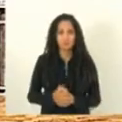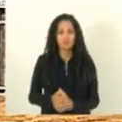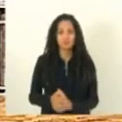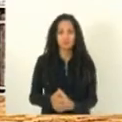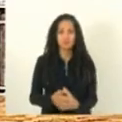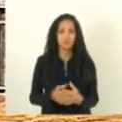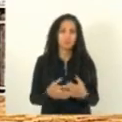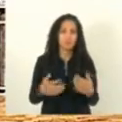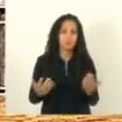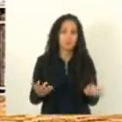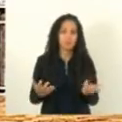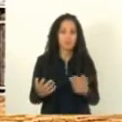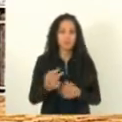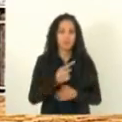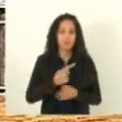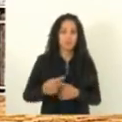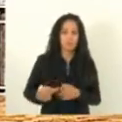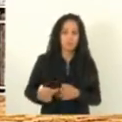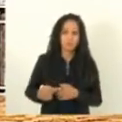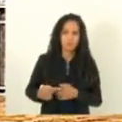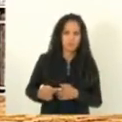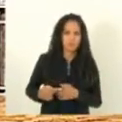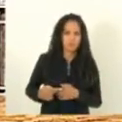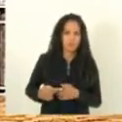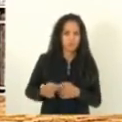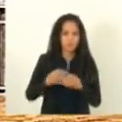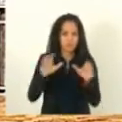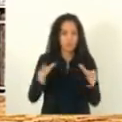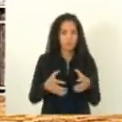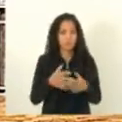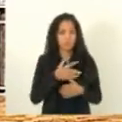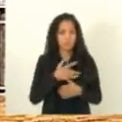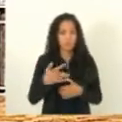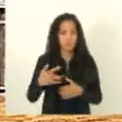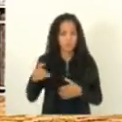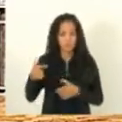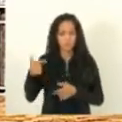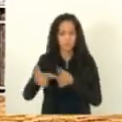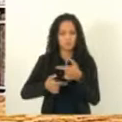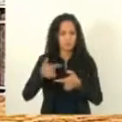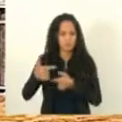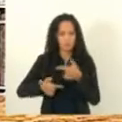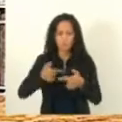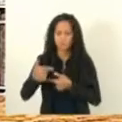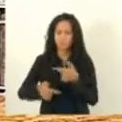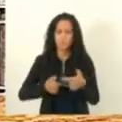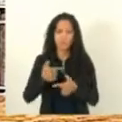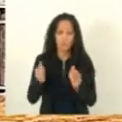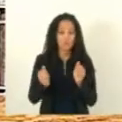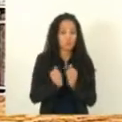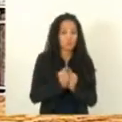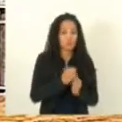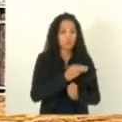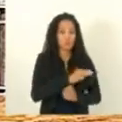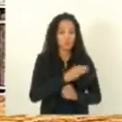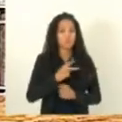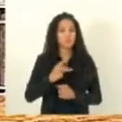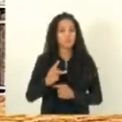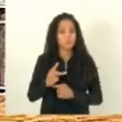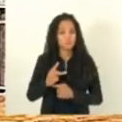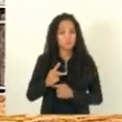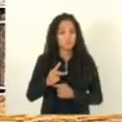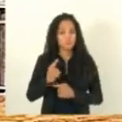esperar menos, né? O presidente da Comissão de Saúde, deputado doutor Hércules, ele realmente faz um trabalho incansável. Então, junto com o Ministério Público,